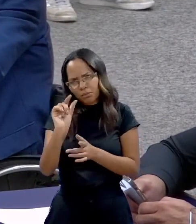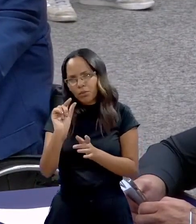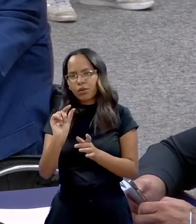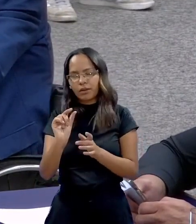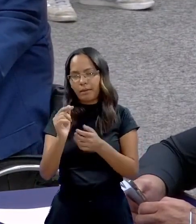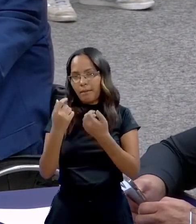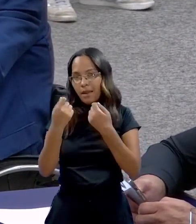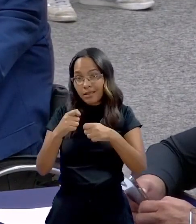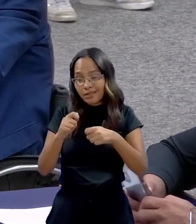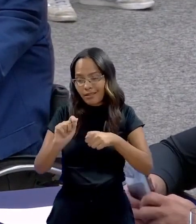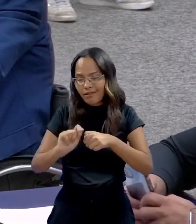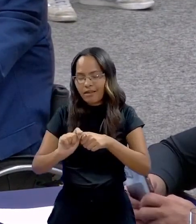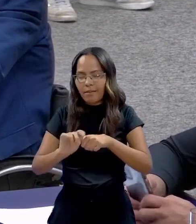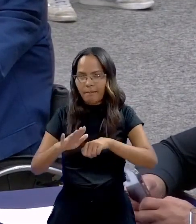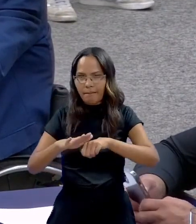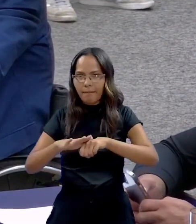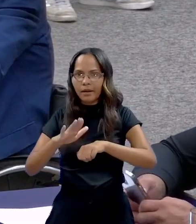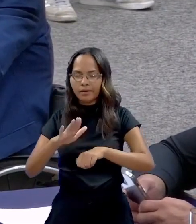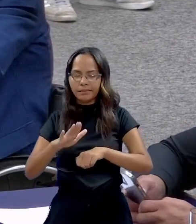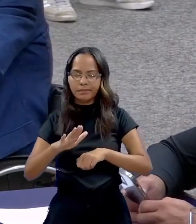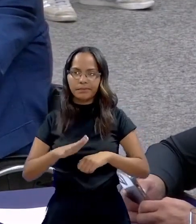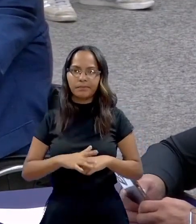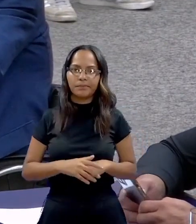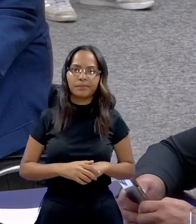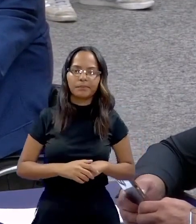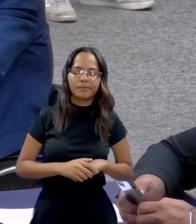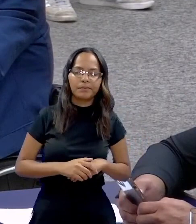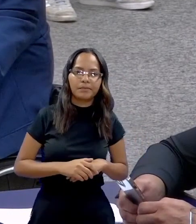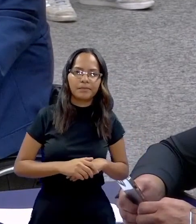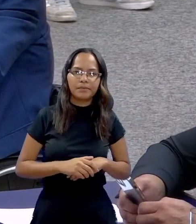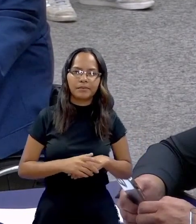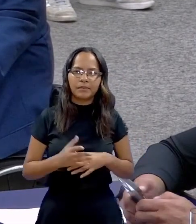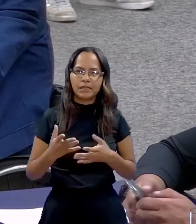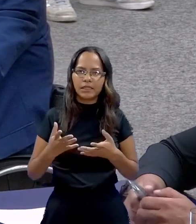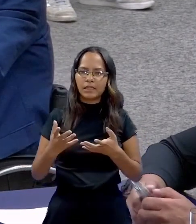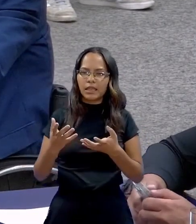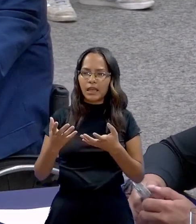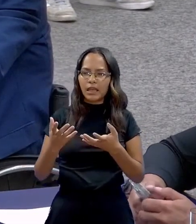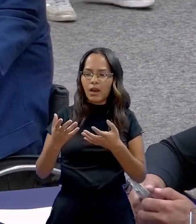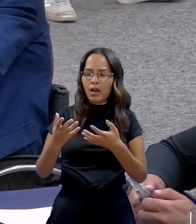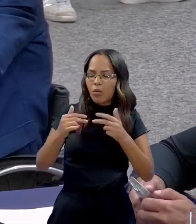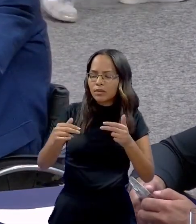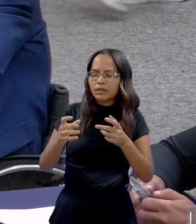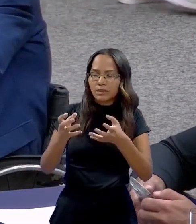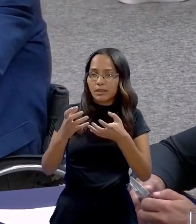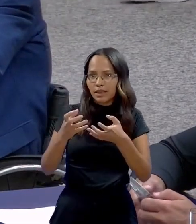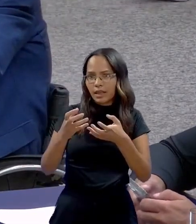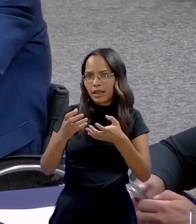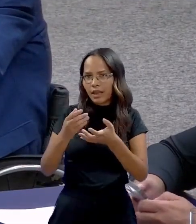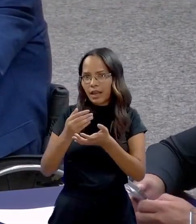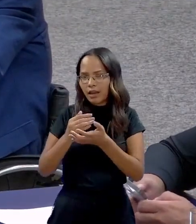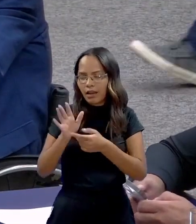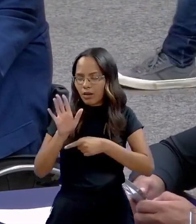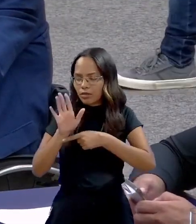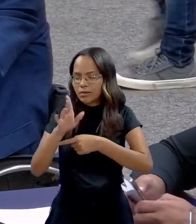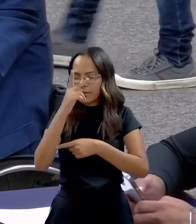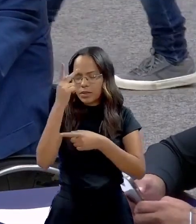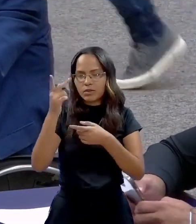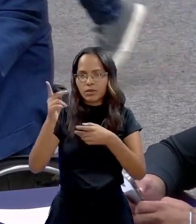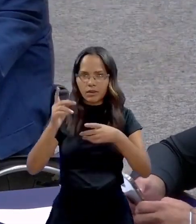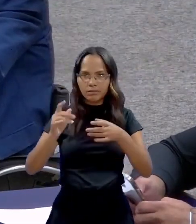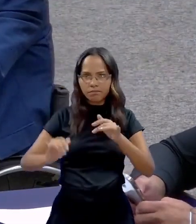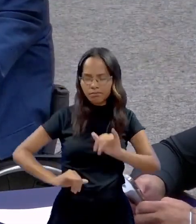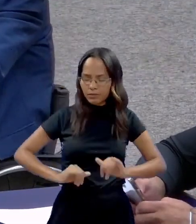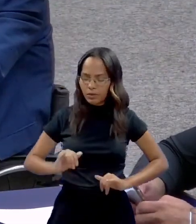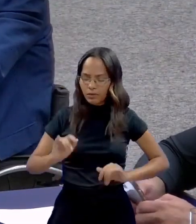que visam dar maior protagonismo para as pessoas com deficiência. A principal é a mudança atitudinal de